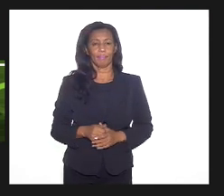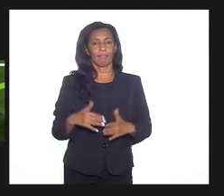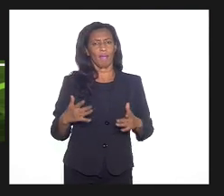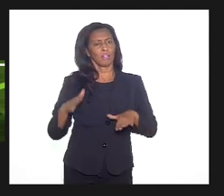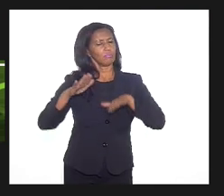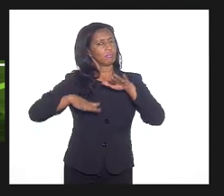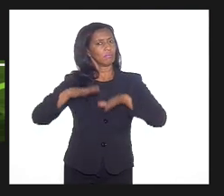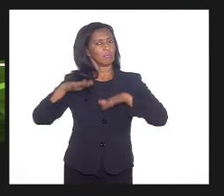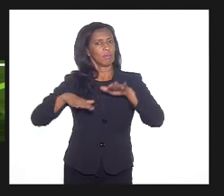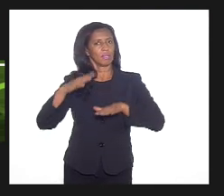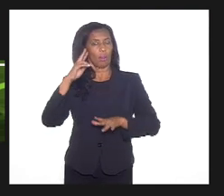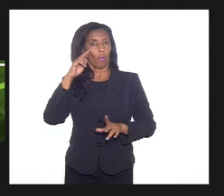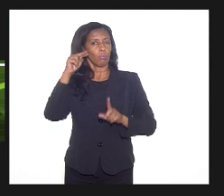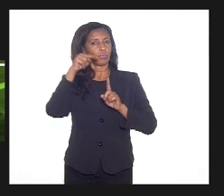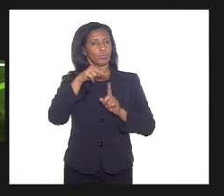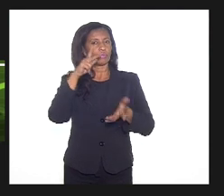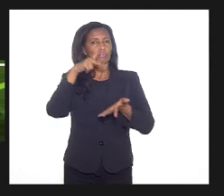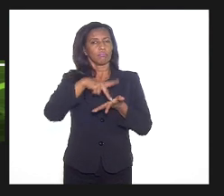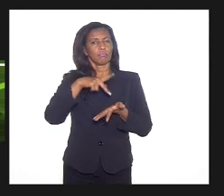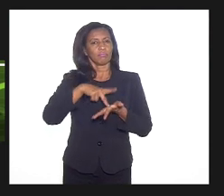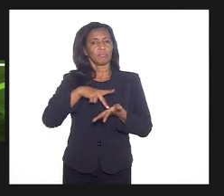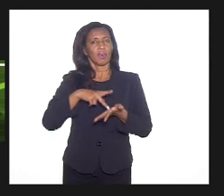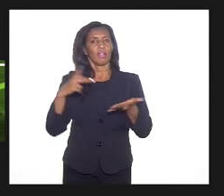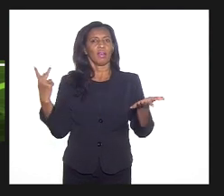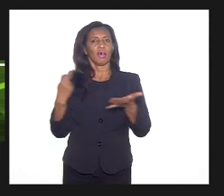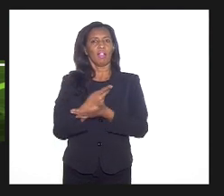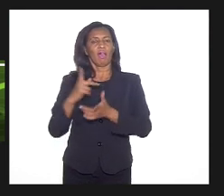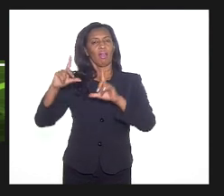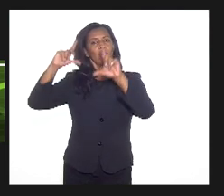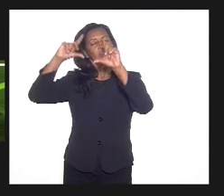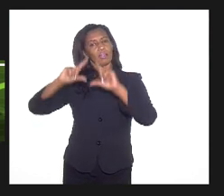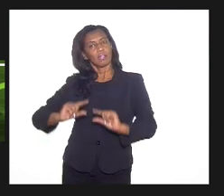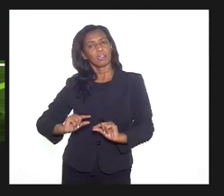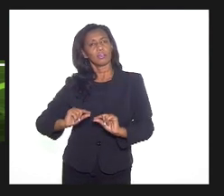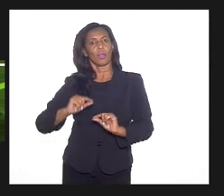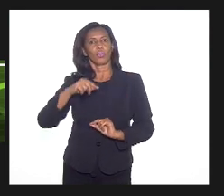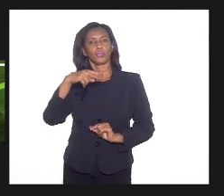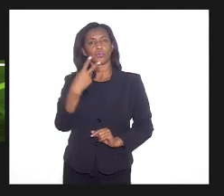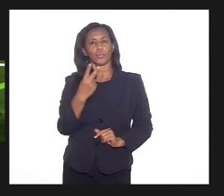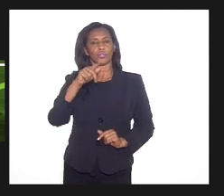do ponto de vista de crescimento real, houve também uma redução de